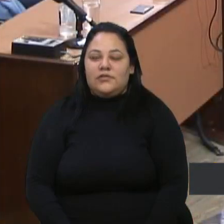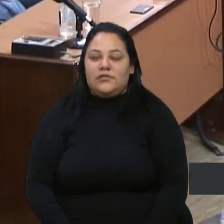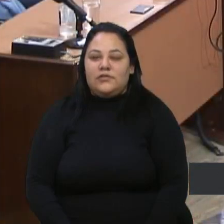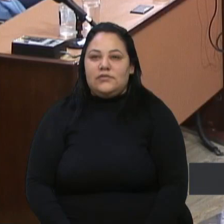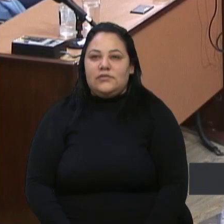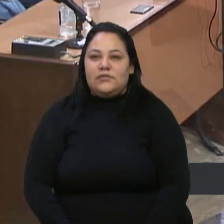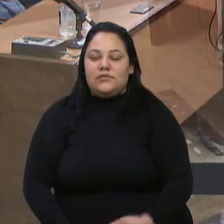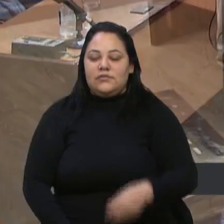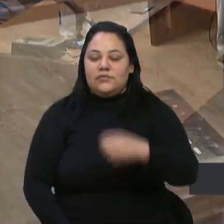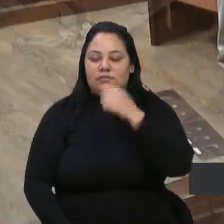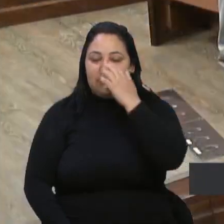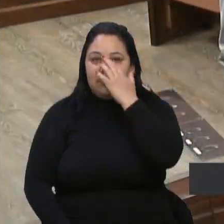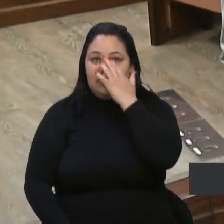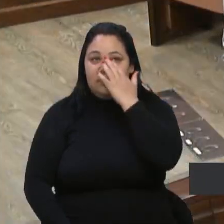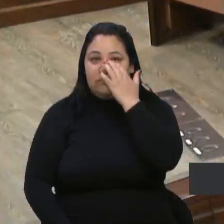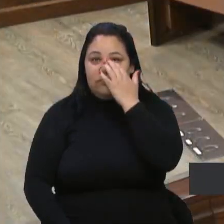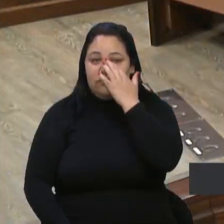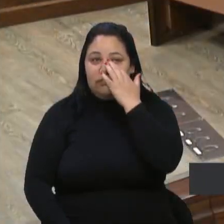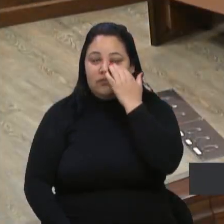mandada.